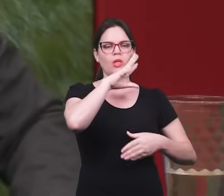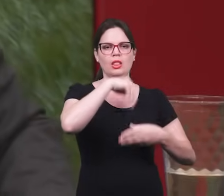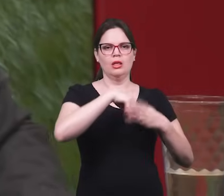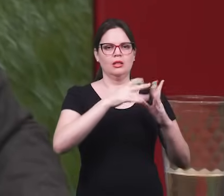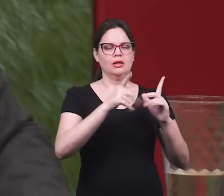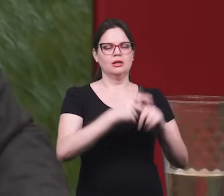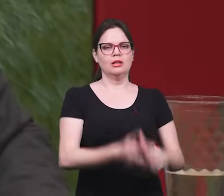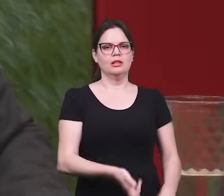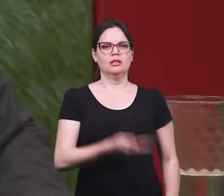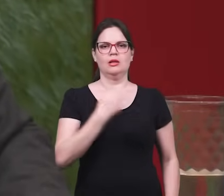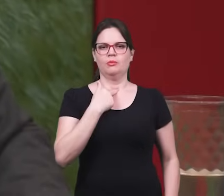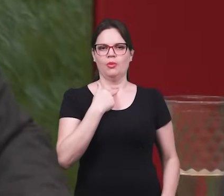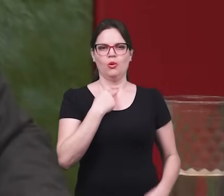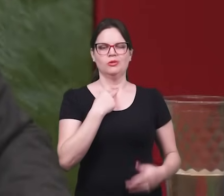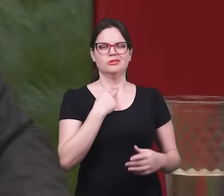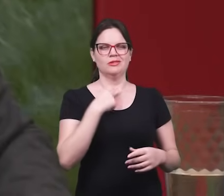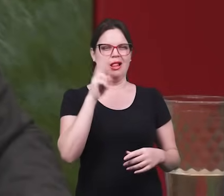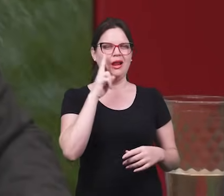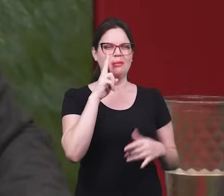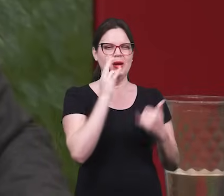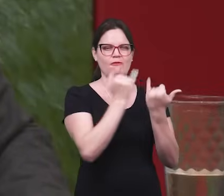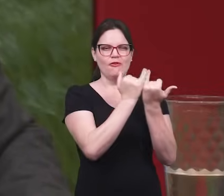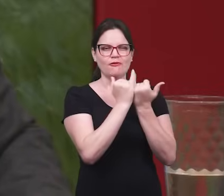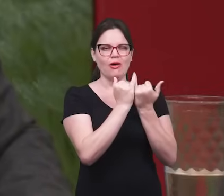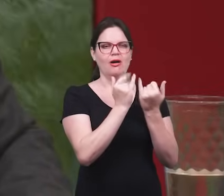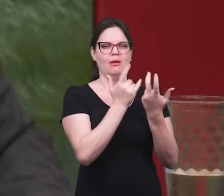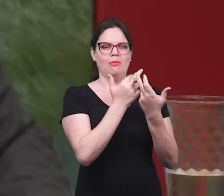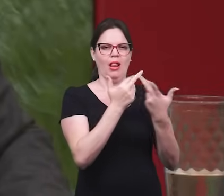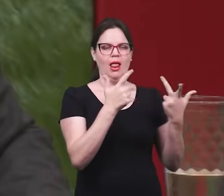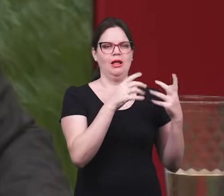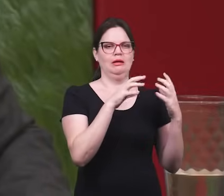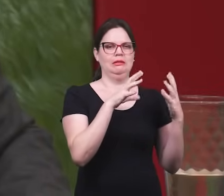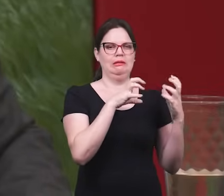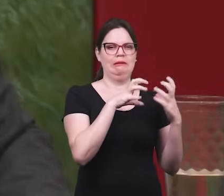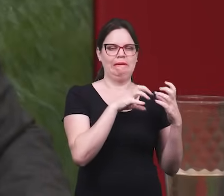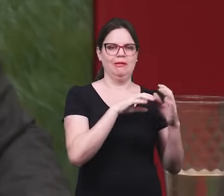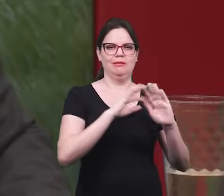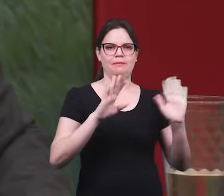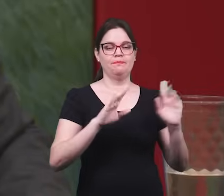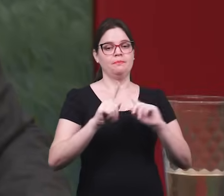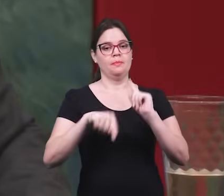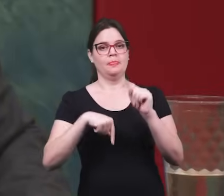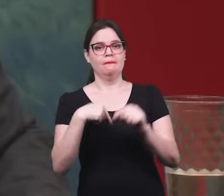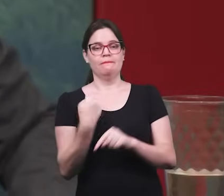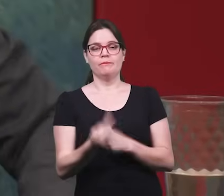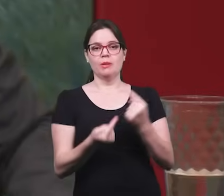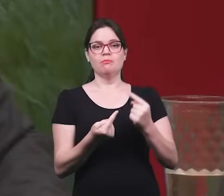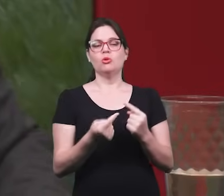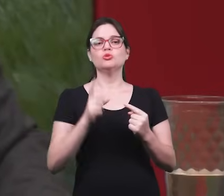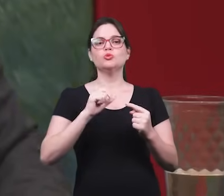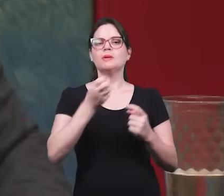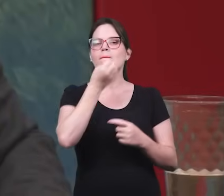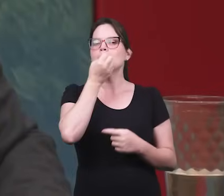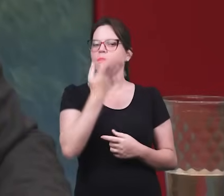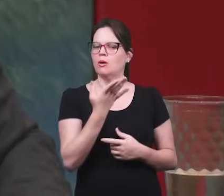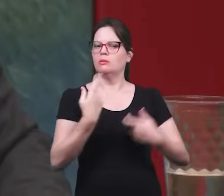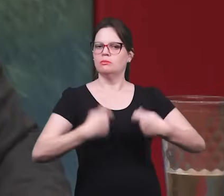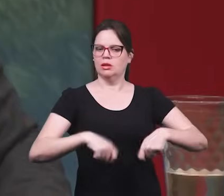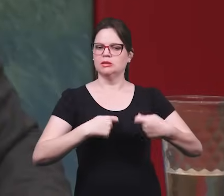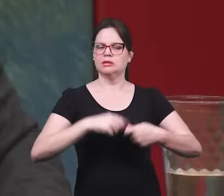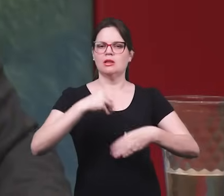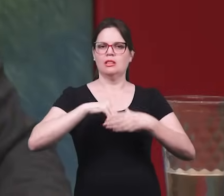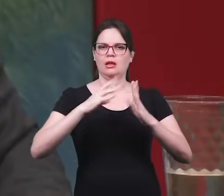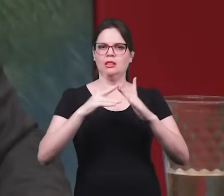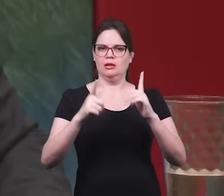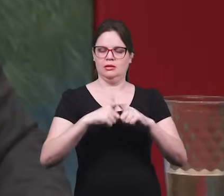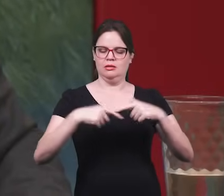primeiro programa nós falamos isso depois nós falamos do a boa semente o bom resultado dela e agora nós vamos falar